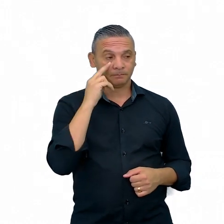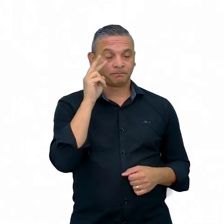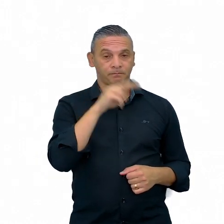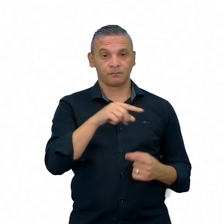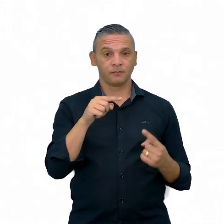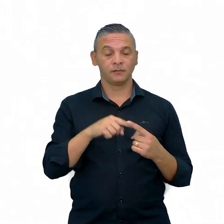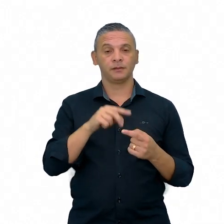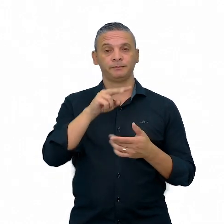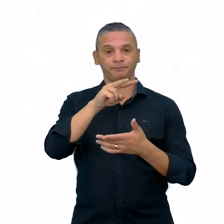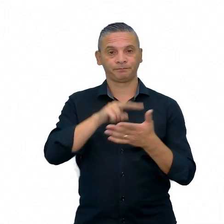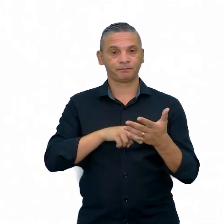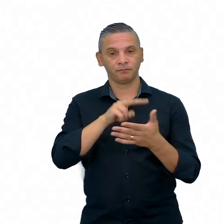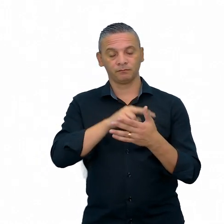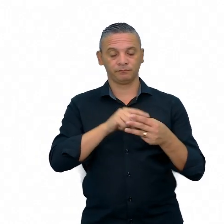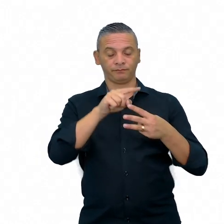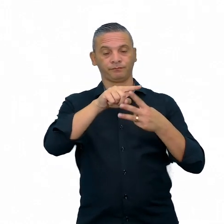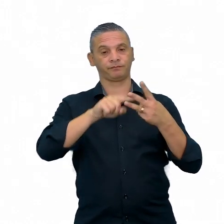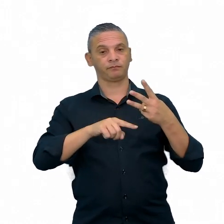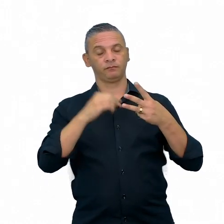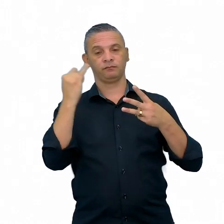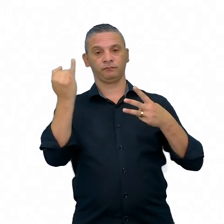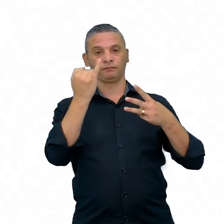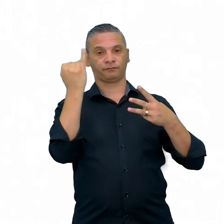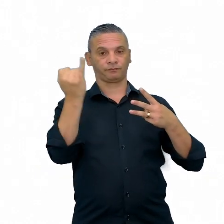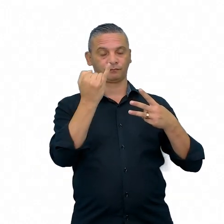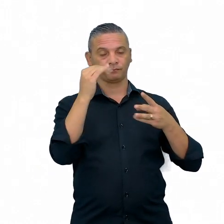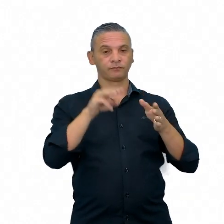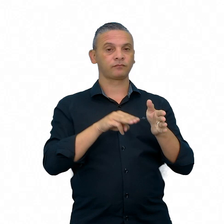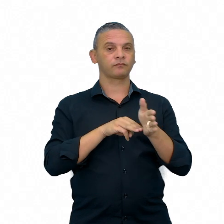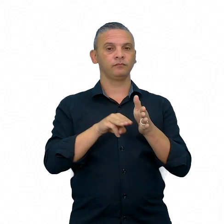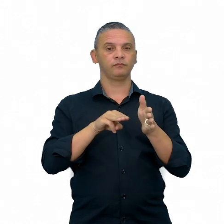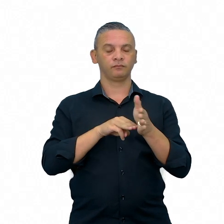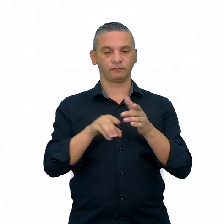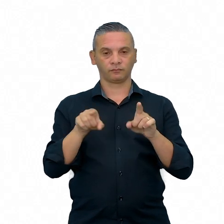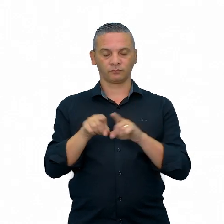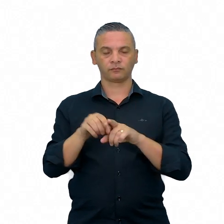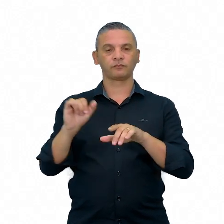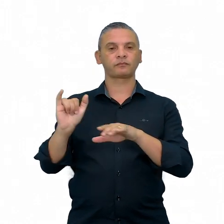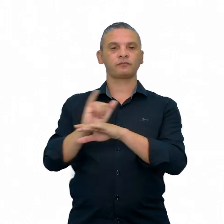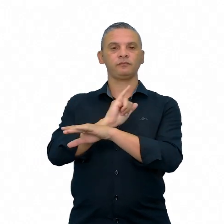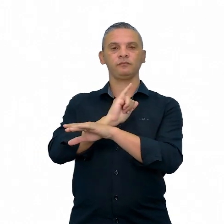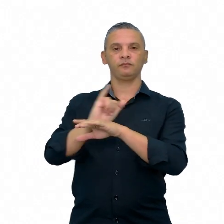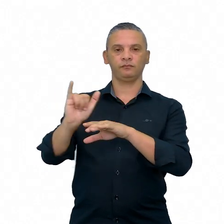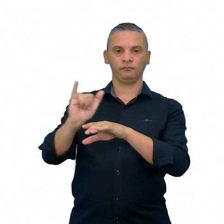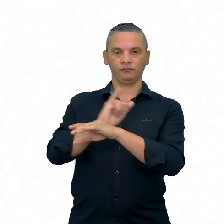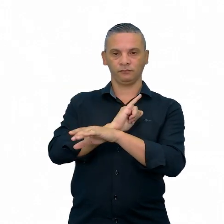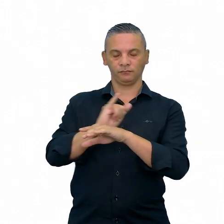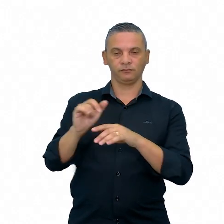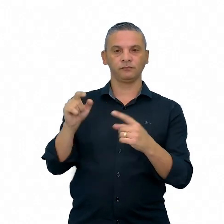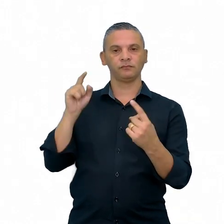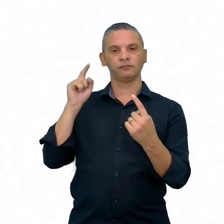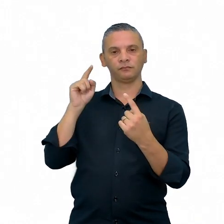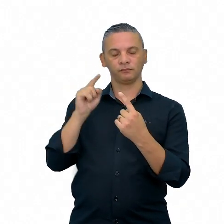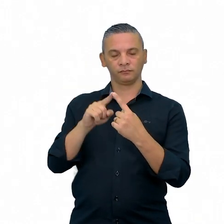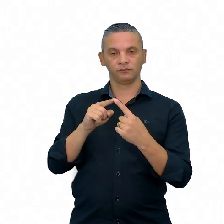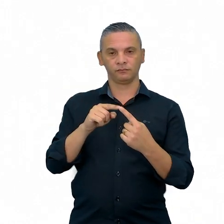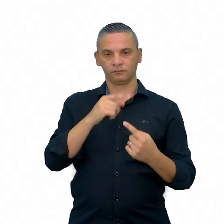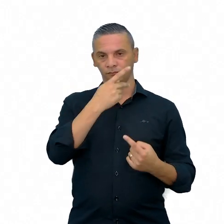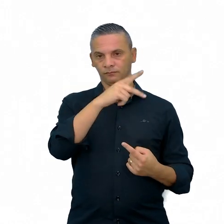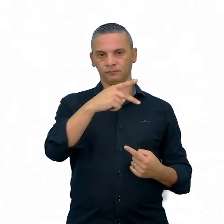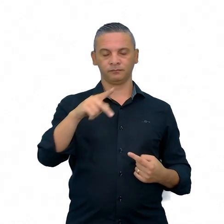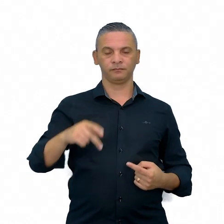ler esses 3 movimentos metodológicos e também as estratégias que estão por trás desse